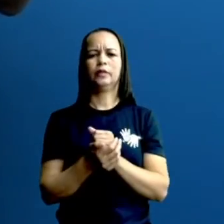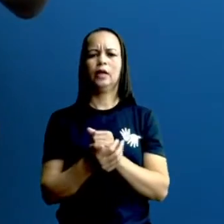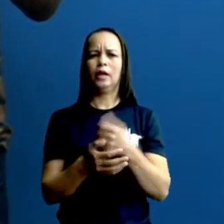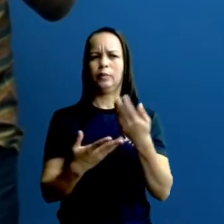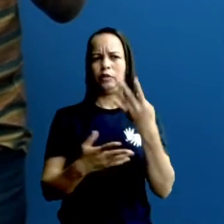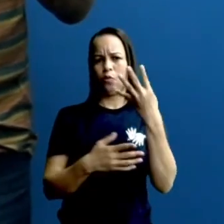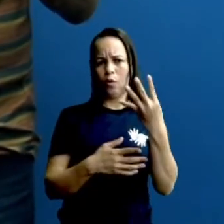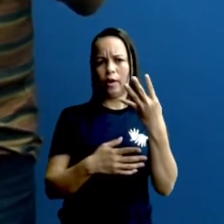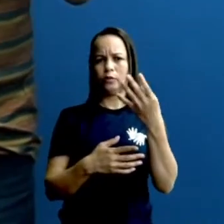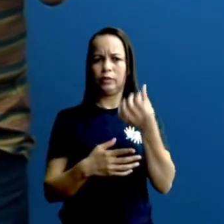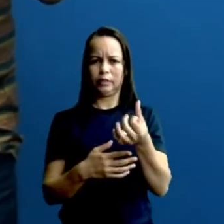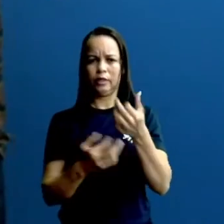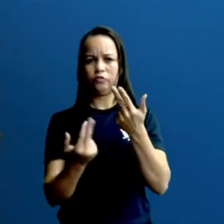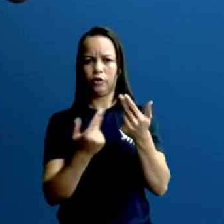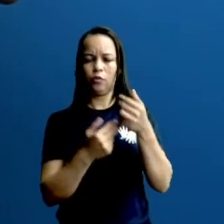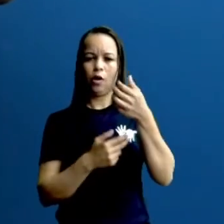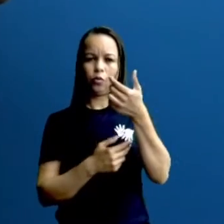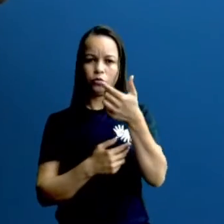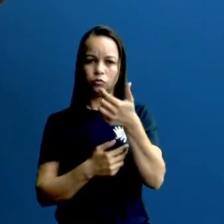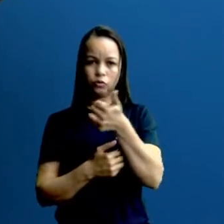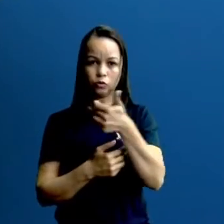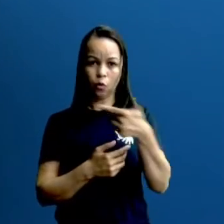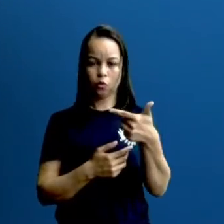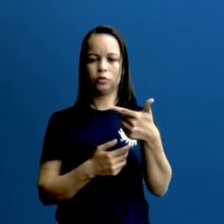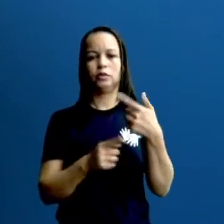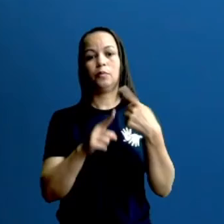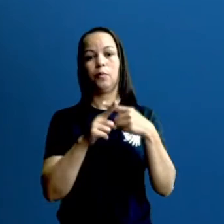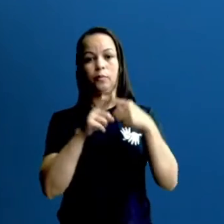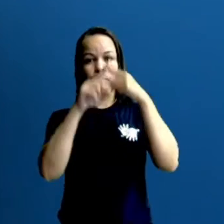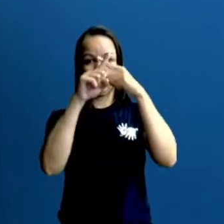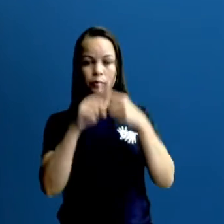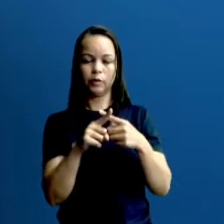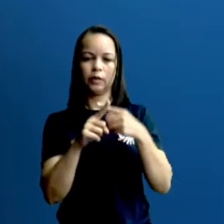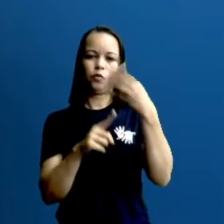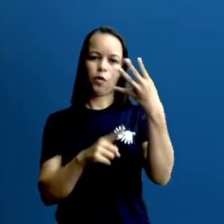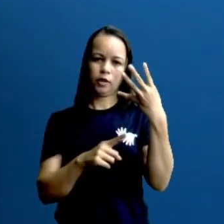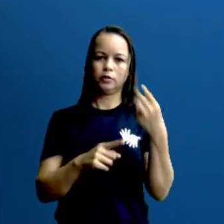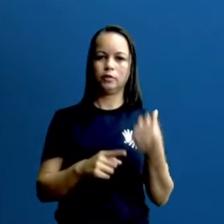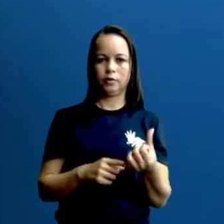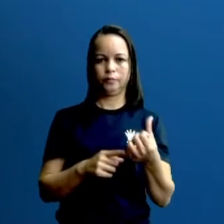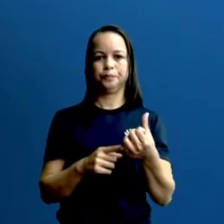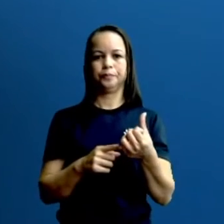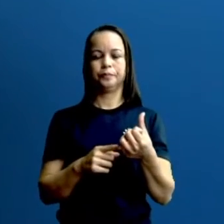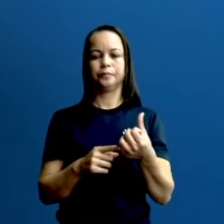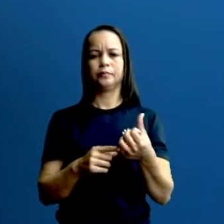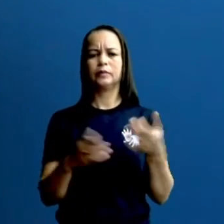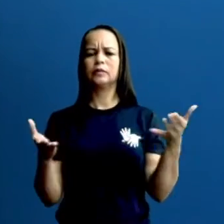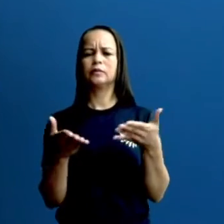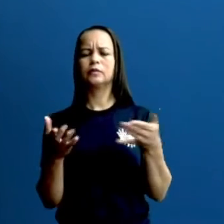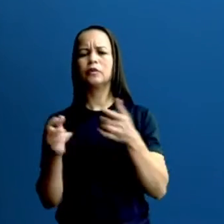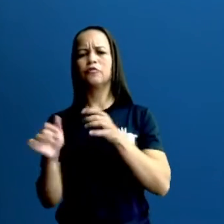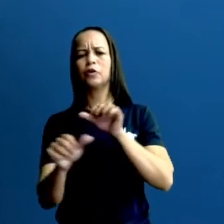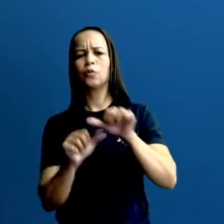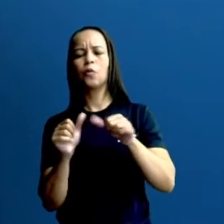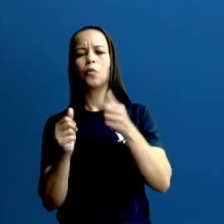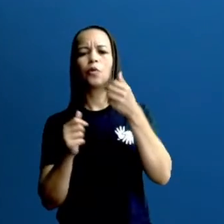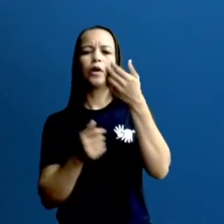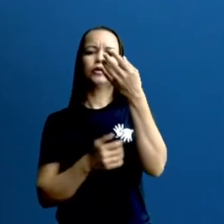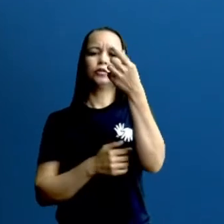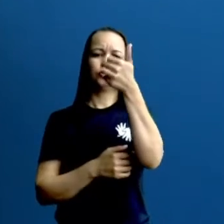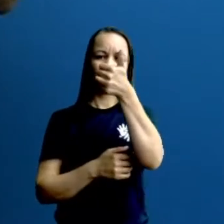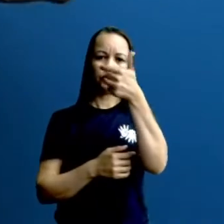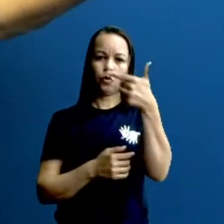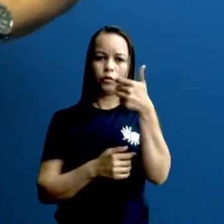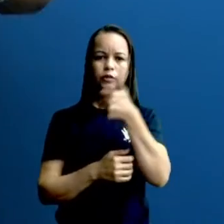6? Não deu 12? Porque 12 era múltiplo de 4 e de 6. Então, ficou a mesma quantidade, 12